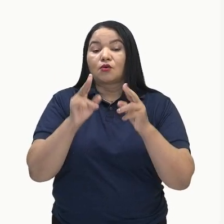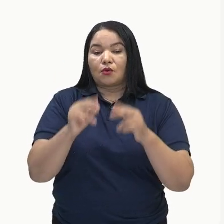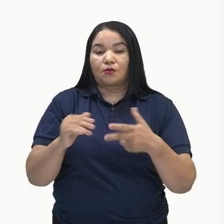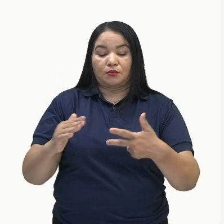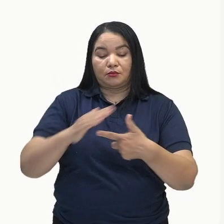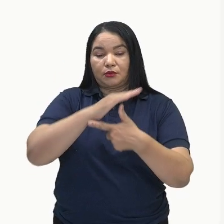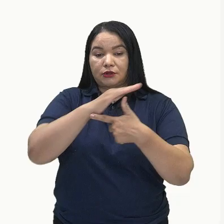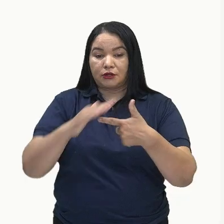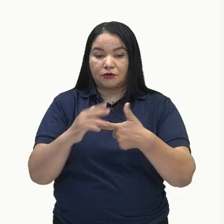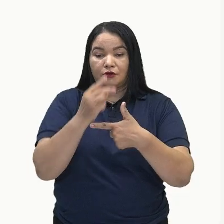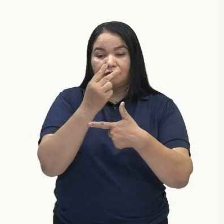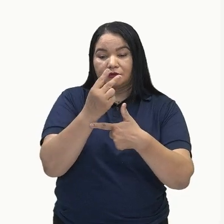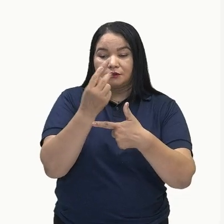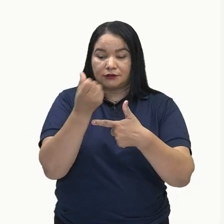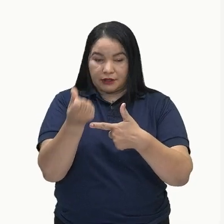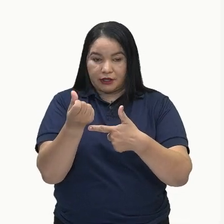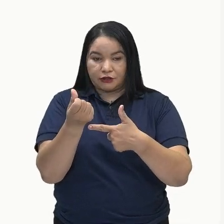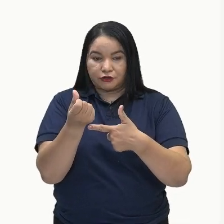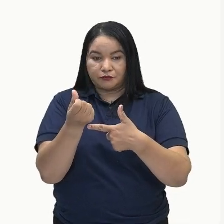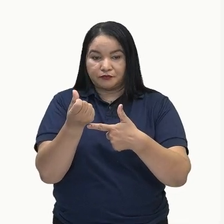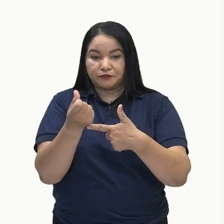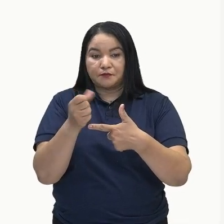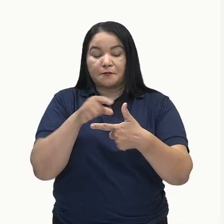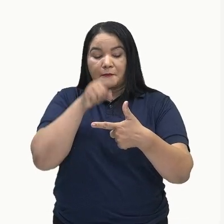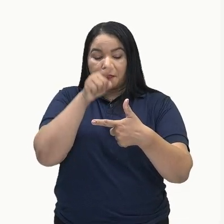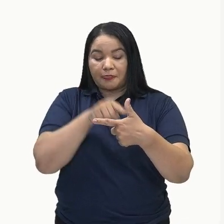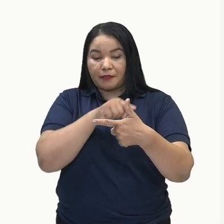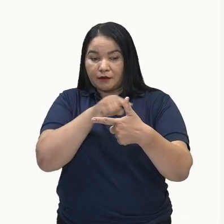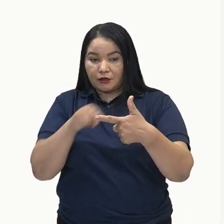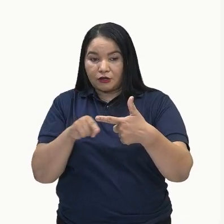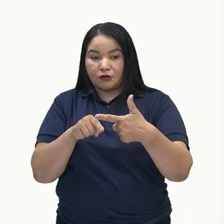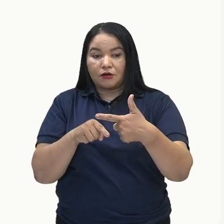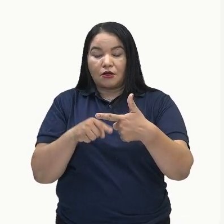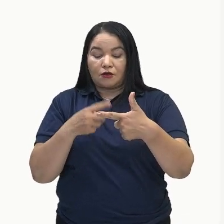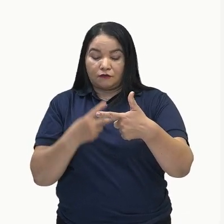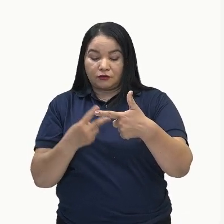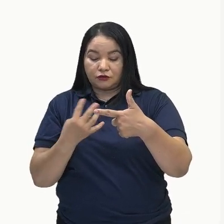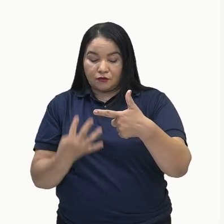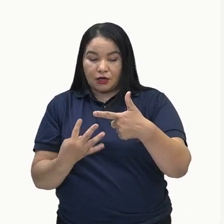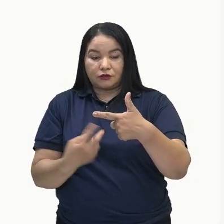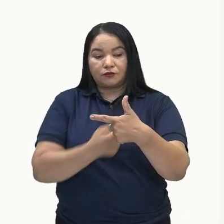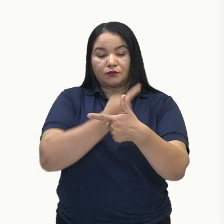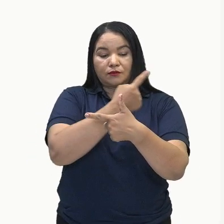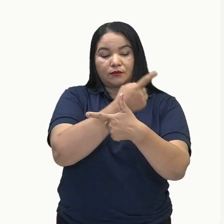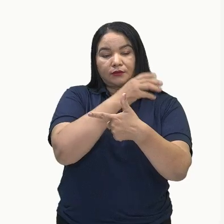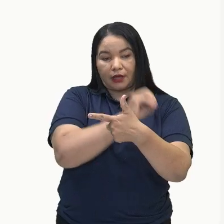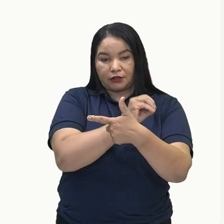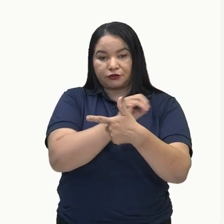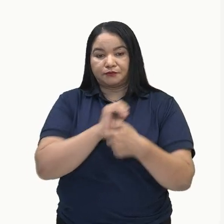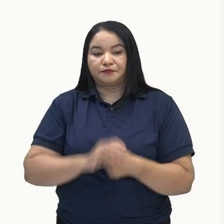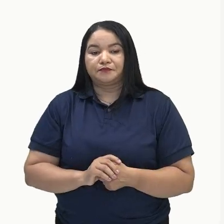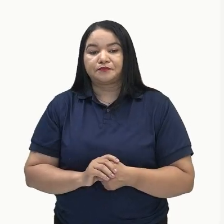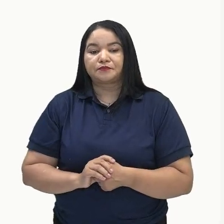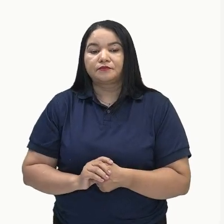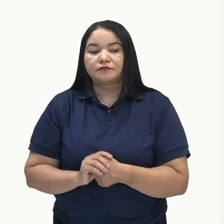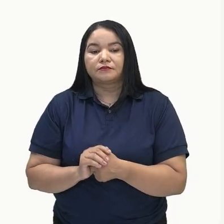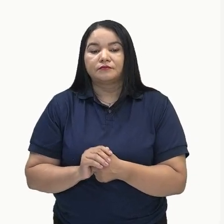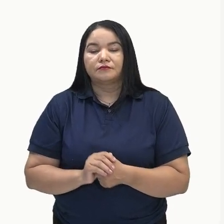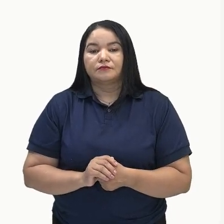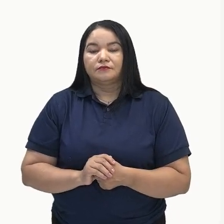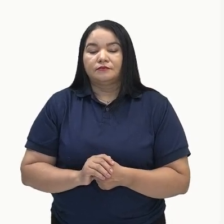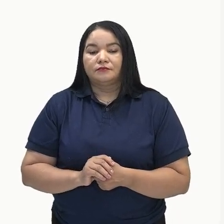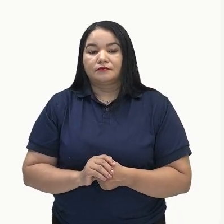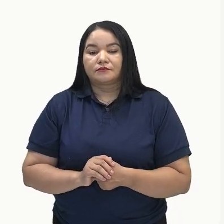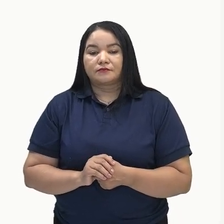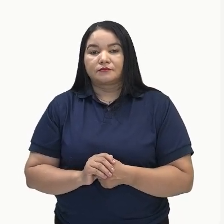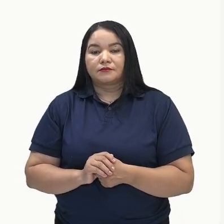é 26, tá legal? E os demais catetos, um mede 24 e o outro mede 10. Um mede 26 centímetros, 24 centímetros e o